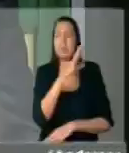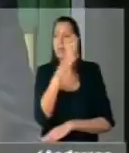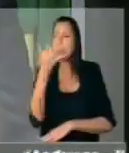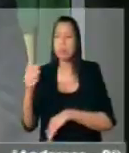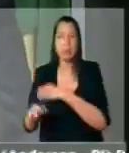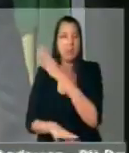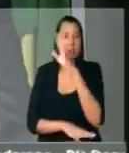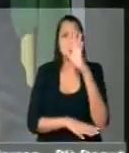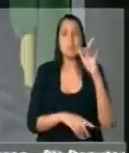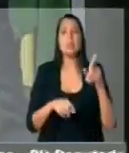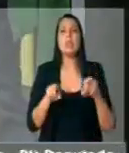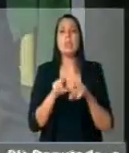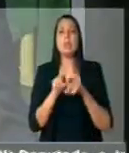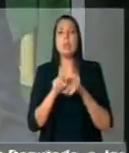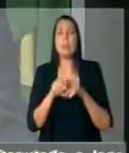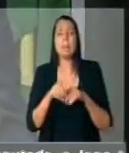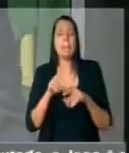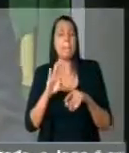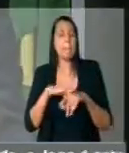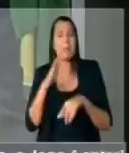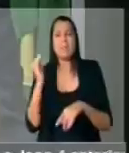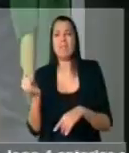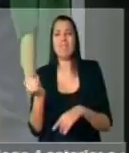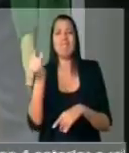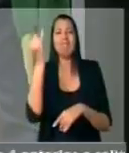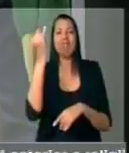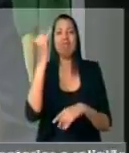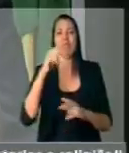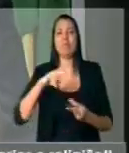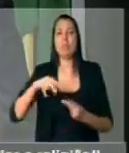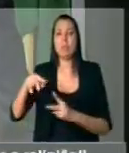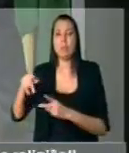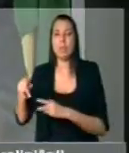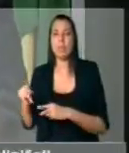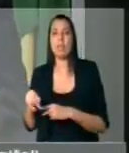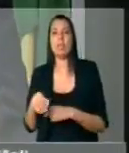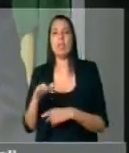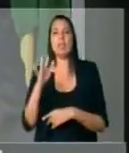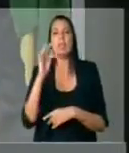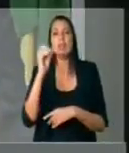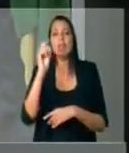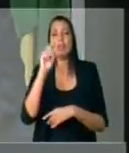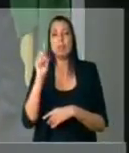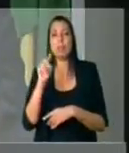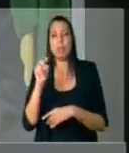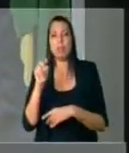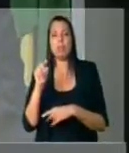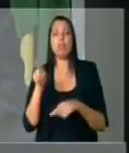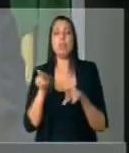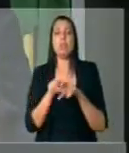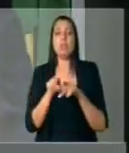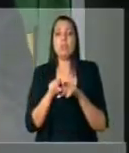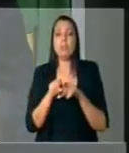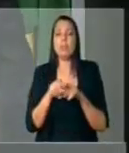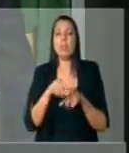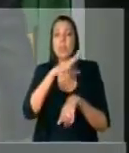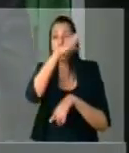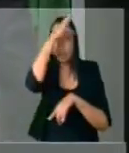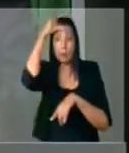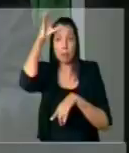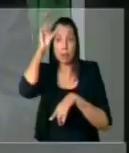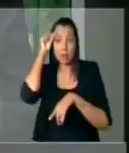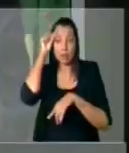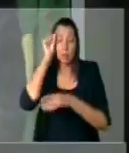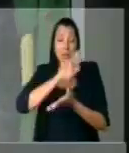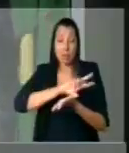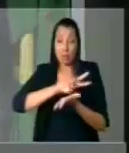mais importantes do planeta, Foz do Iguaçu, a Amazônia, tantos lugares